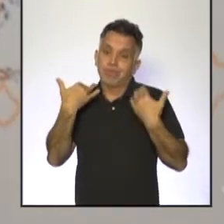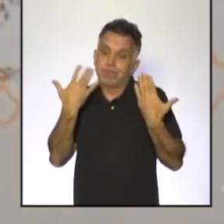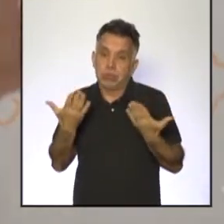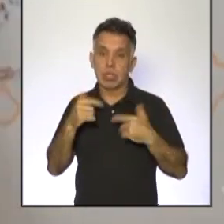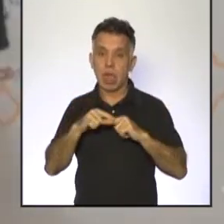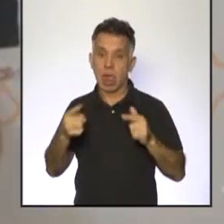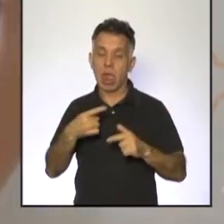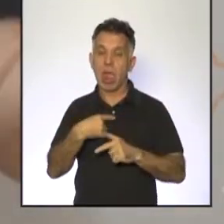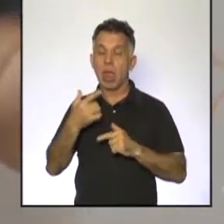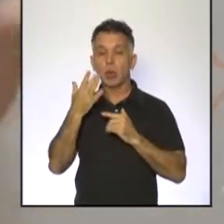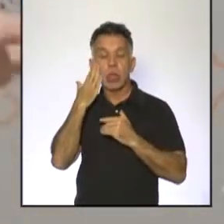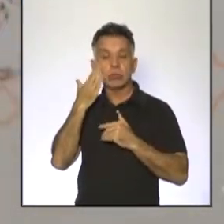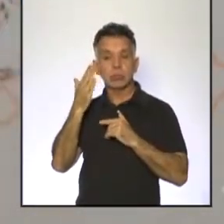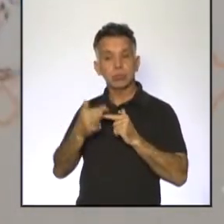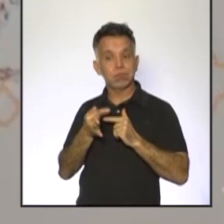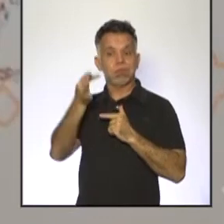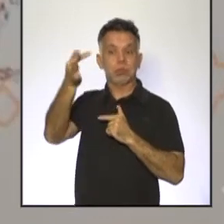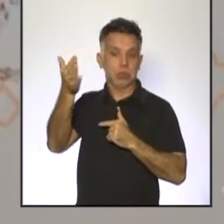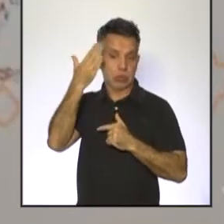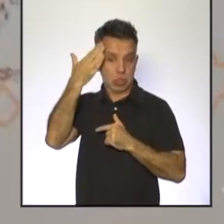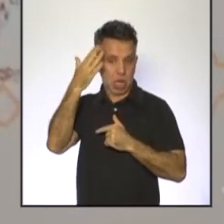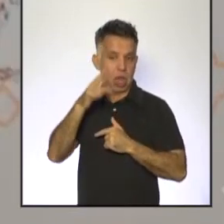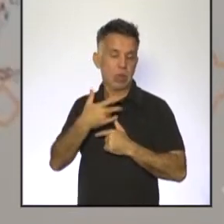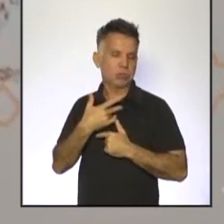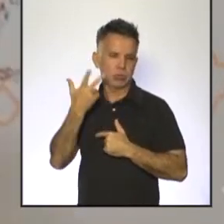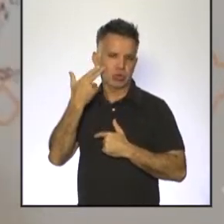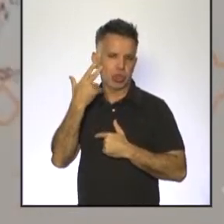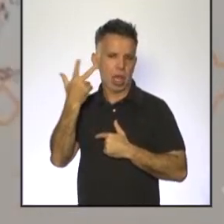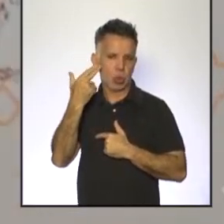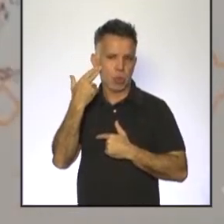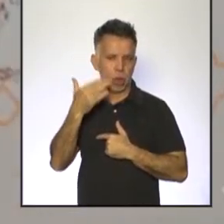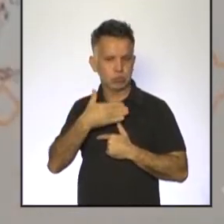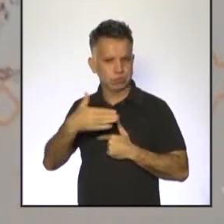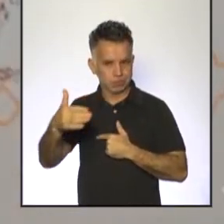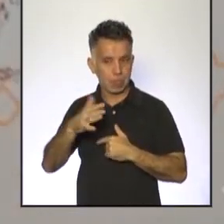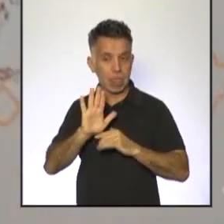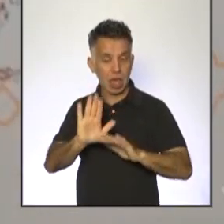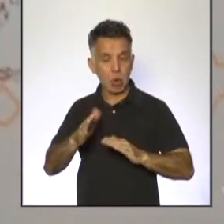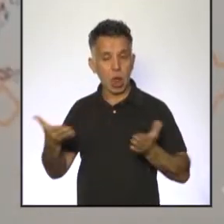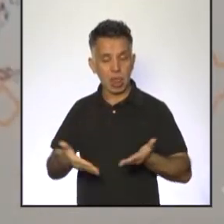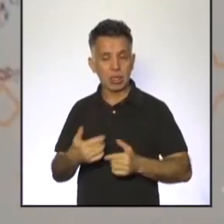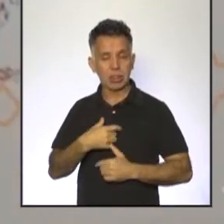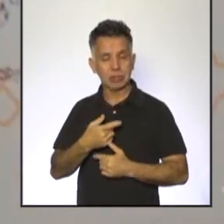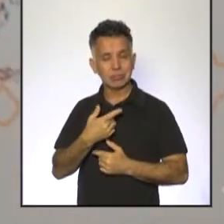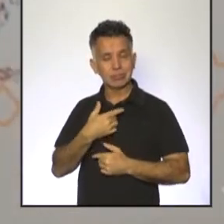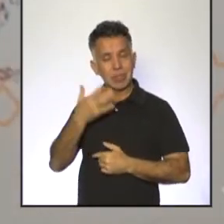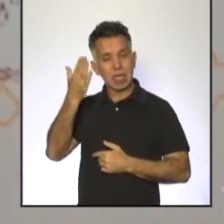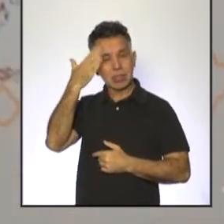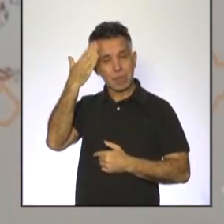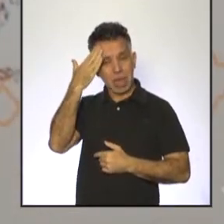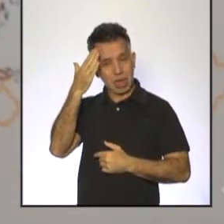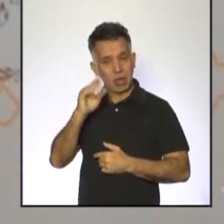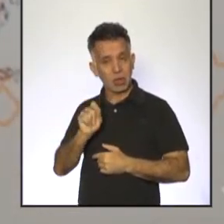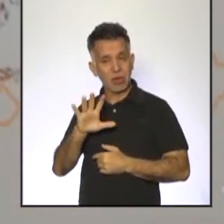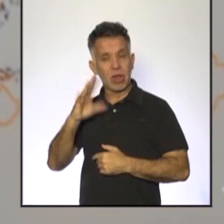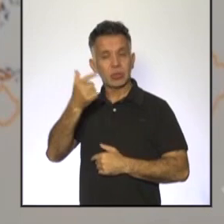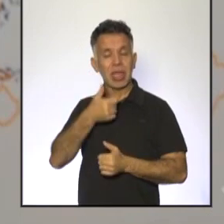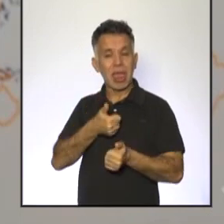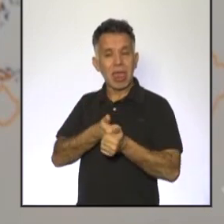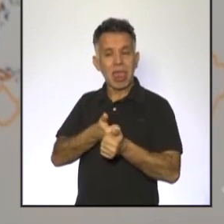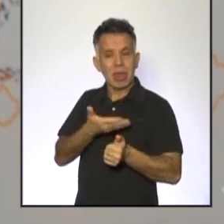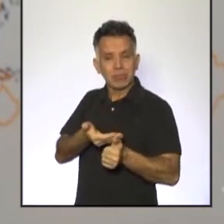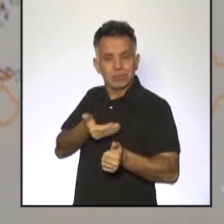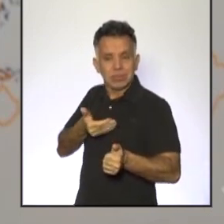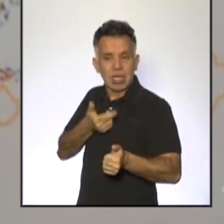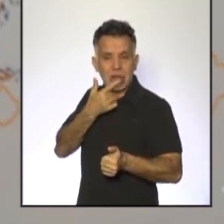Essa previsão a longo prazo é clássica, normal, tá? Agora, a previsão que é interessante é a previsão a médio prazo,